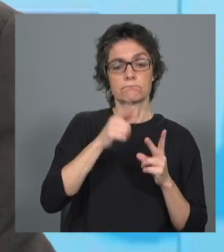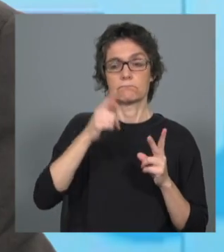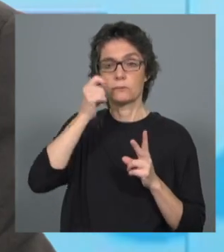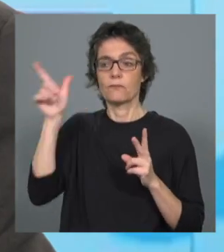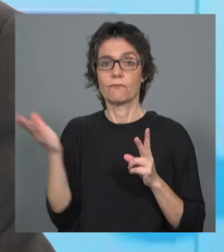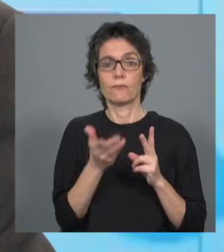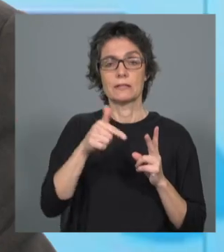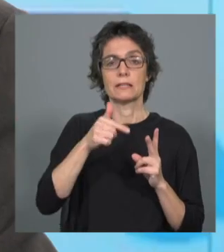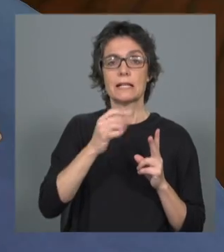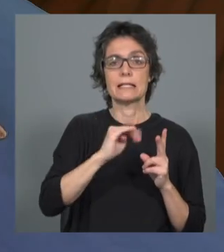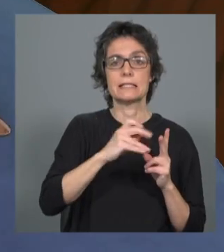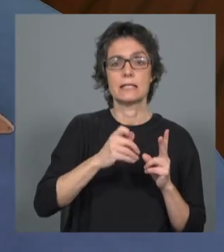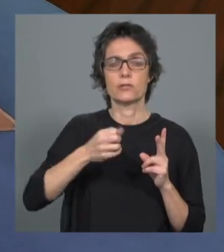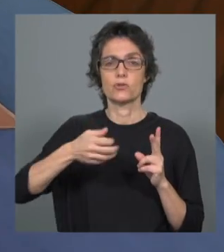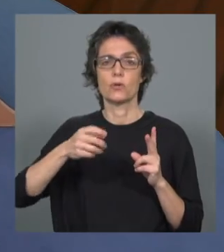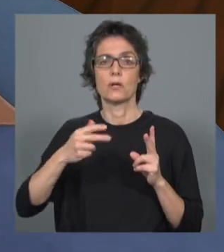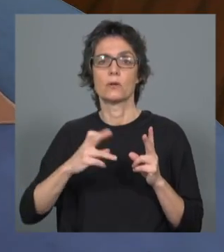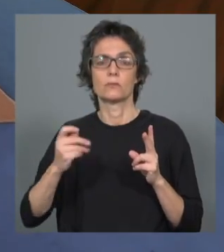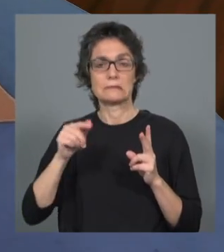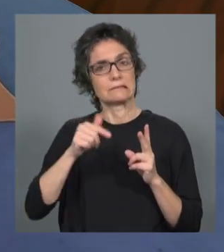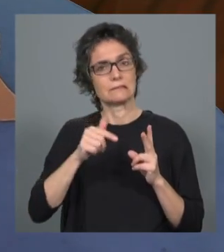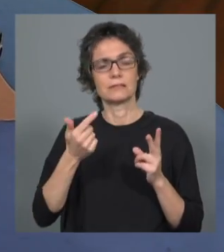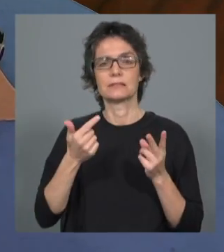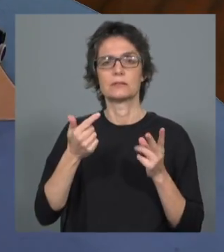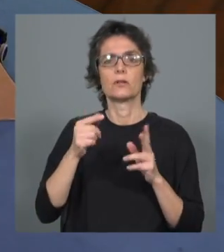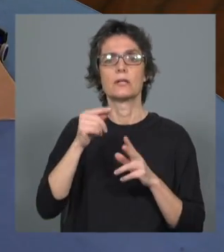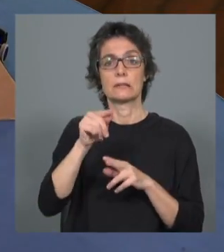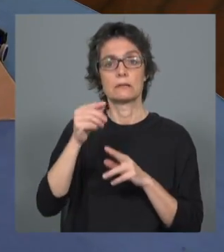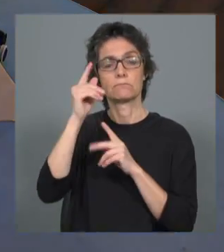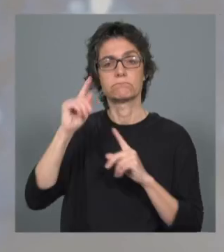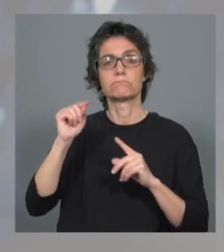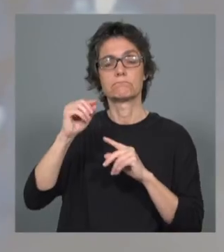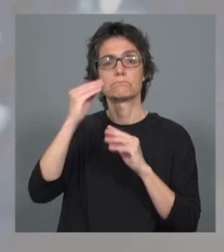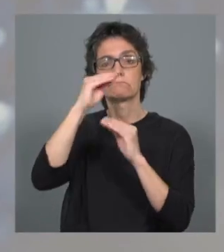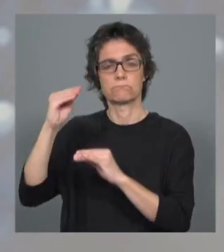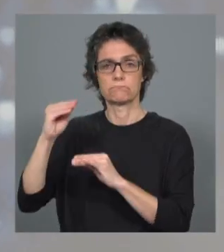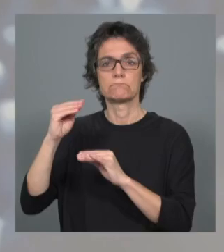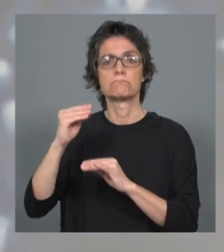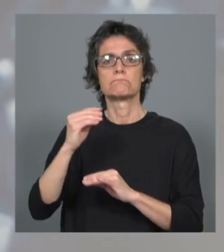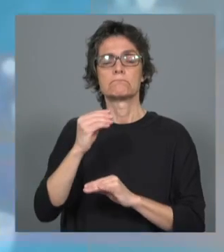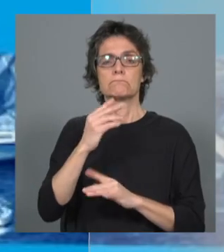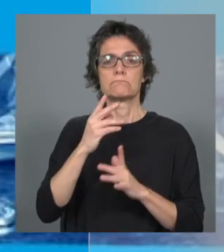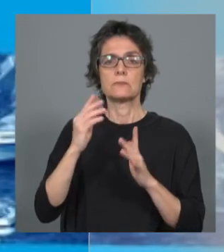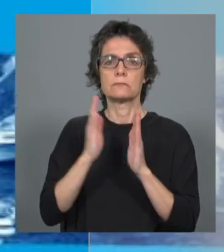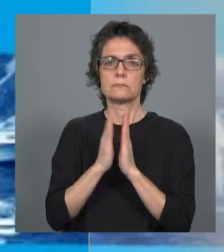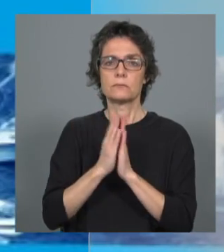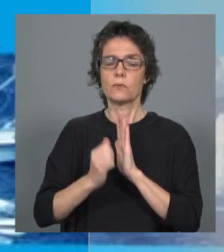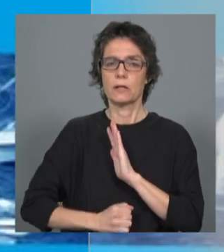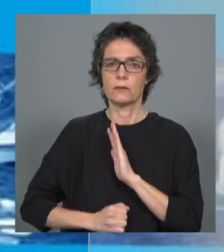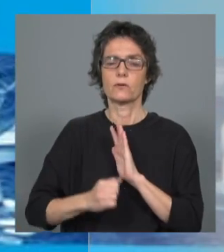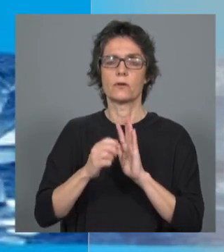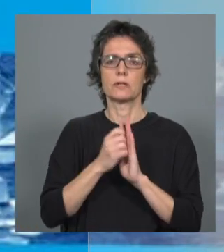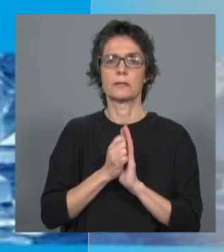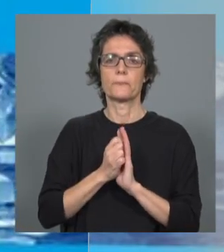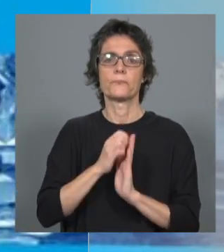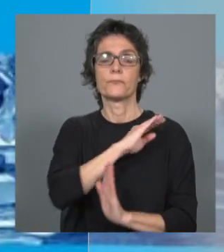equipa nacional da disciplina de Educação Moral e Religiosa Católica das dioceses de Aveiro e de Braga, respectivamente. Boa